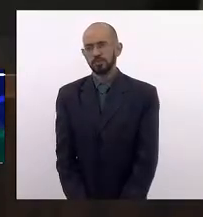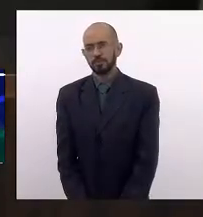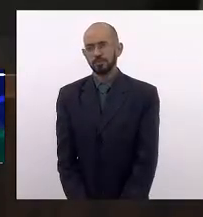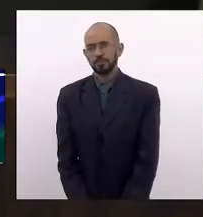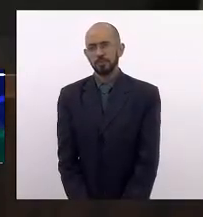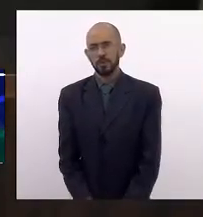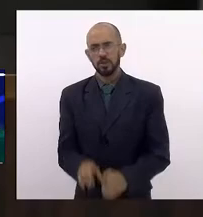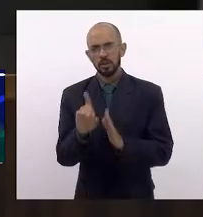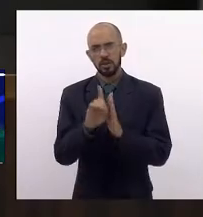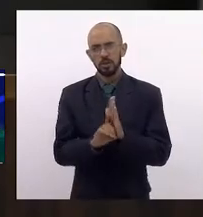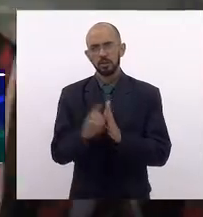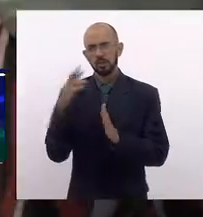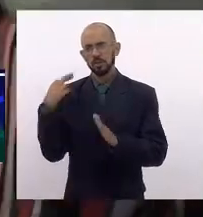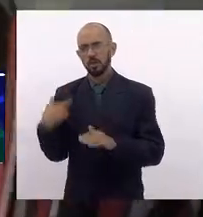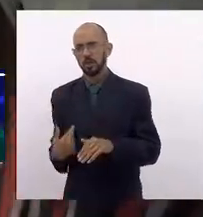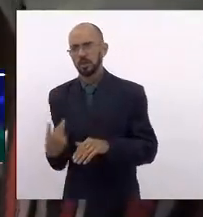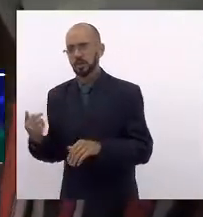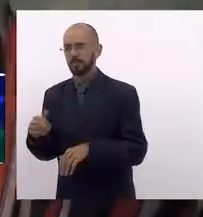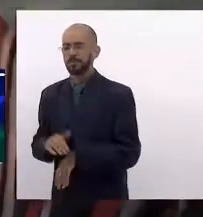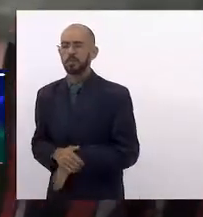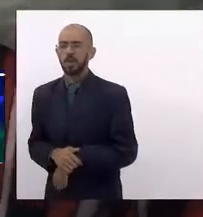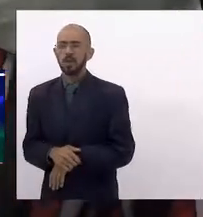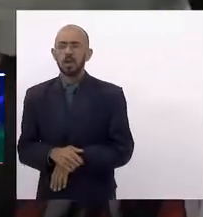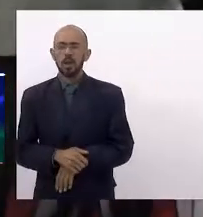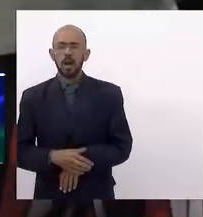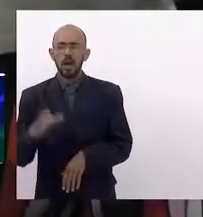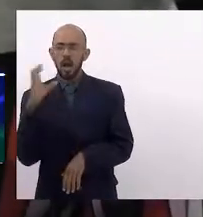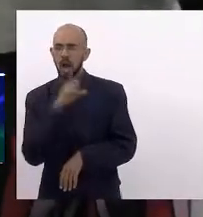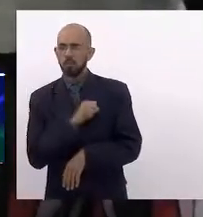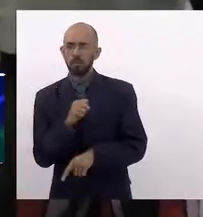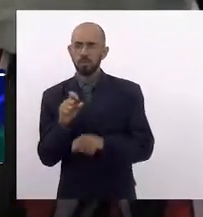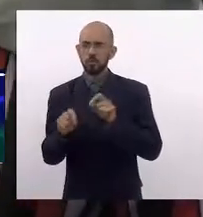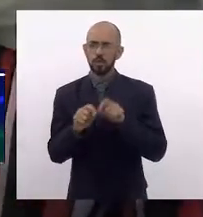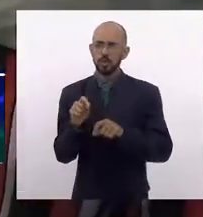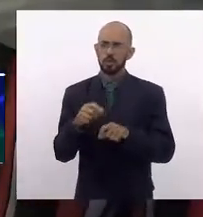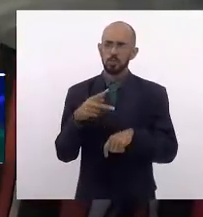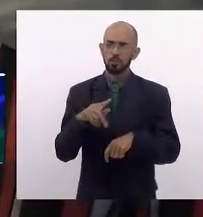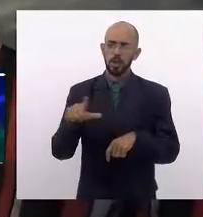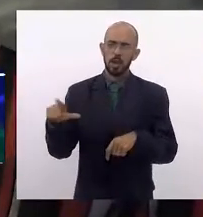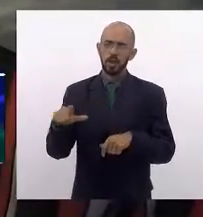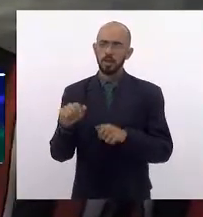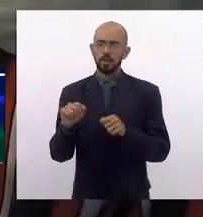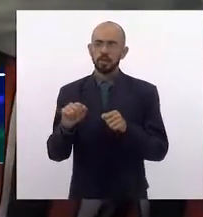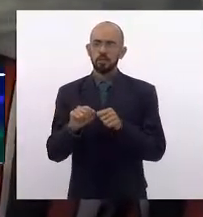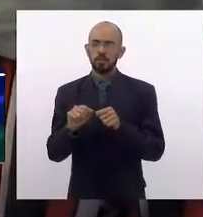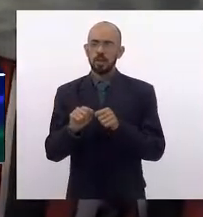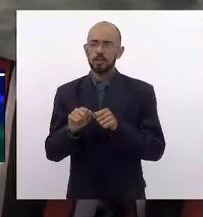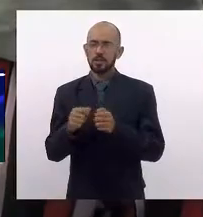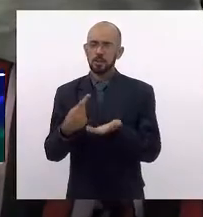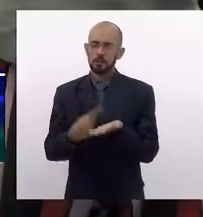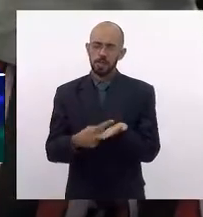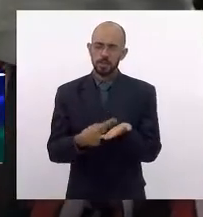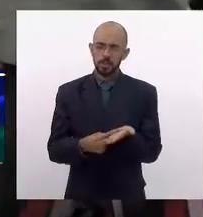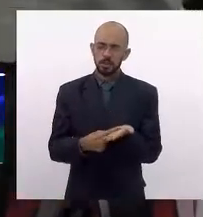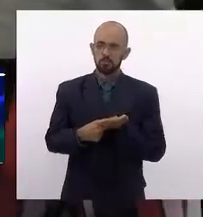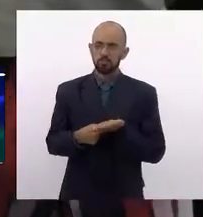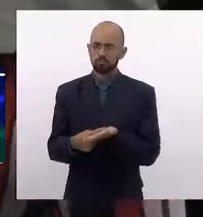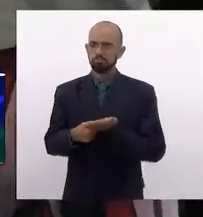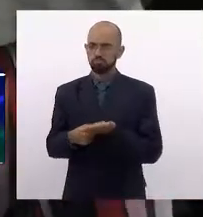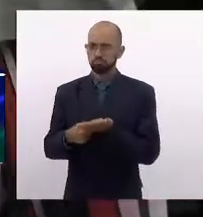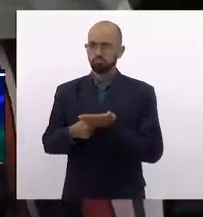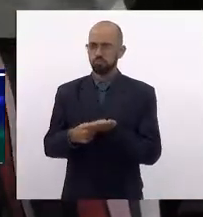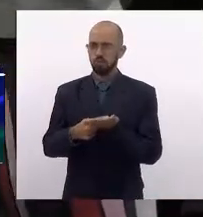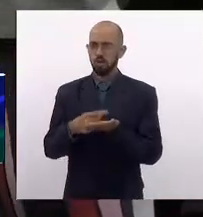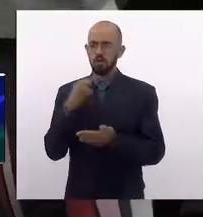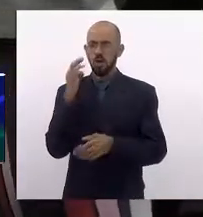seguida vamos lá último da palavra muito rápido se o presidente Esse é um projeto de lei que faço aí essa parceria com Deputado waldeck